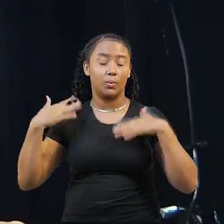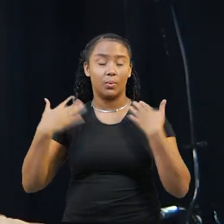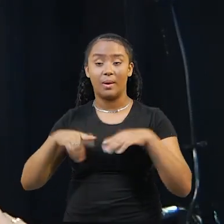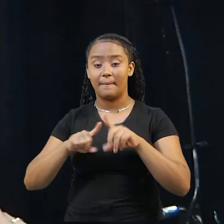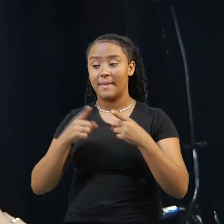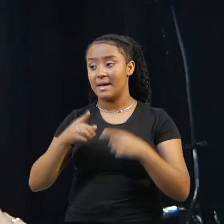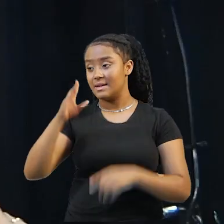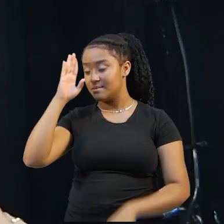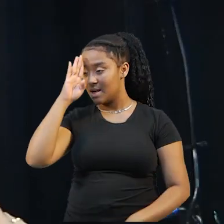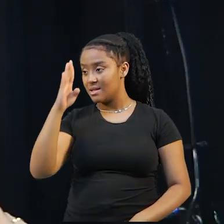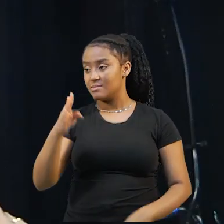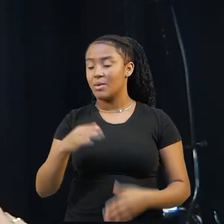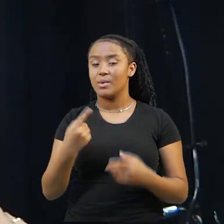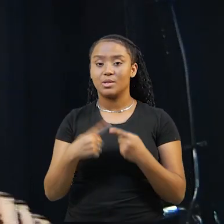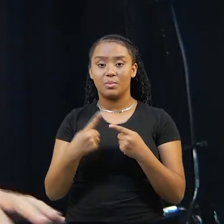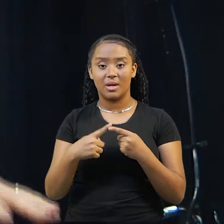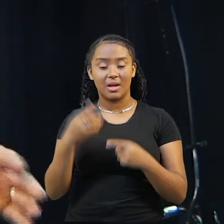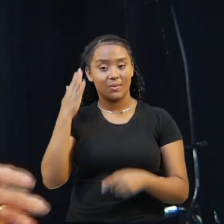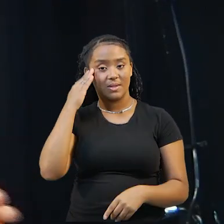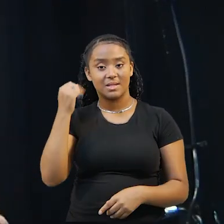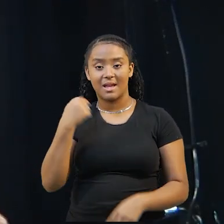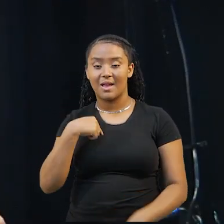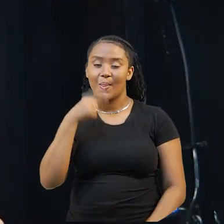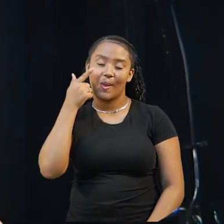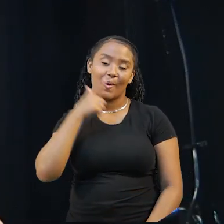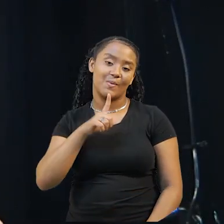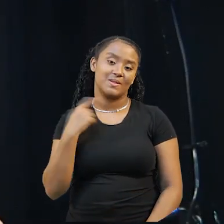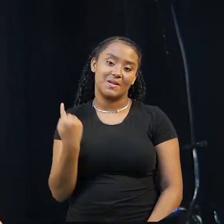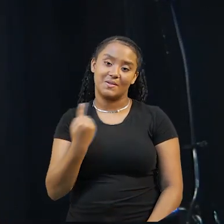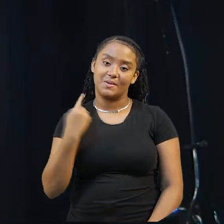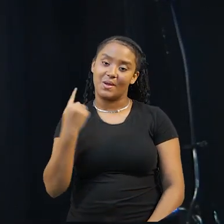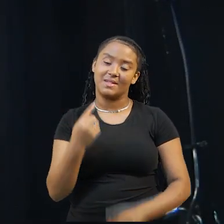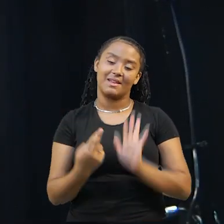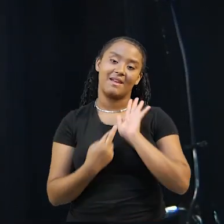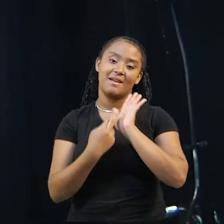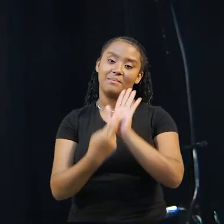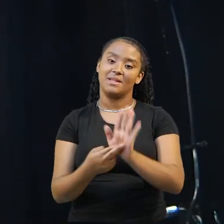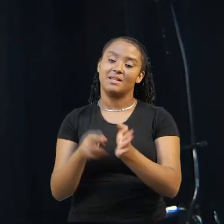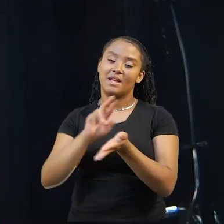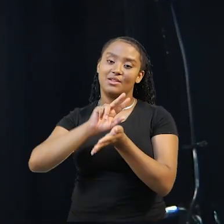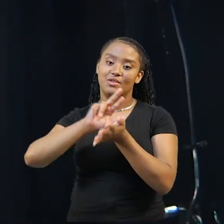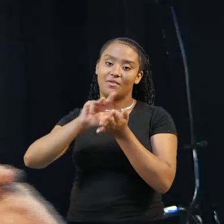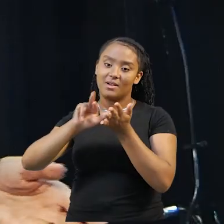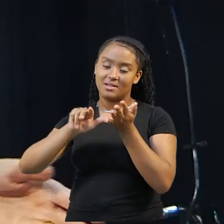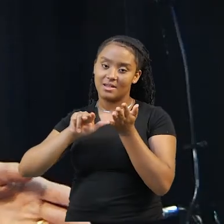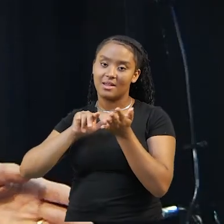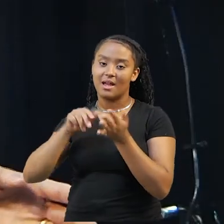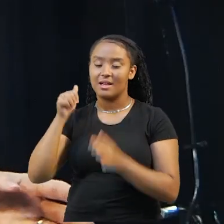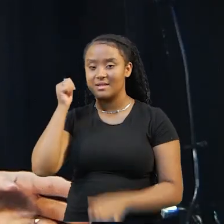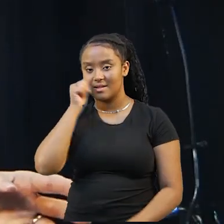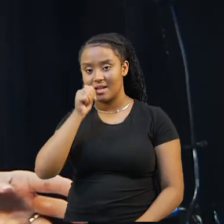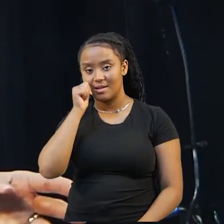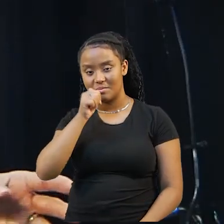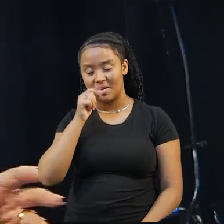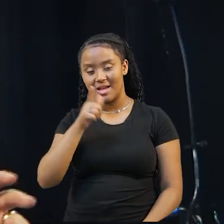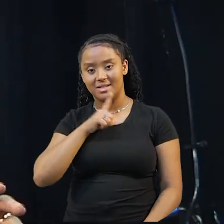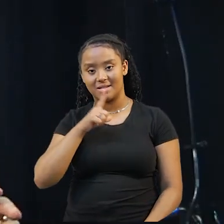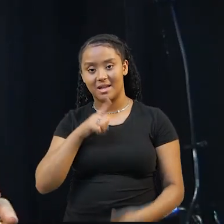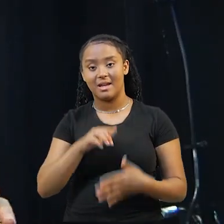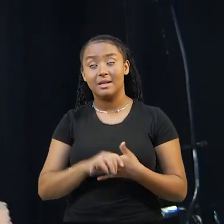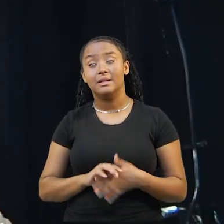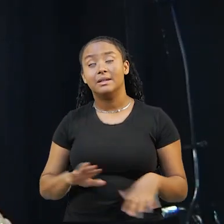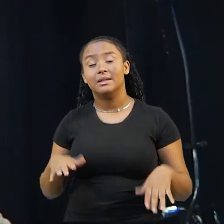principalmente porque eu sei que eu não dou conta sozinha de representar a diversidade que o universo feminino